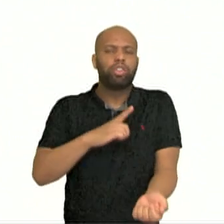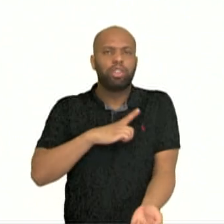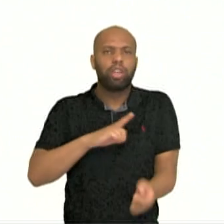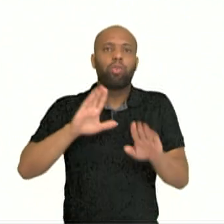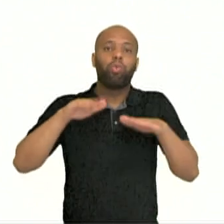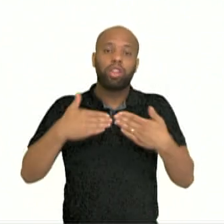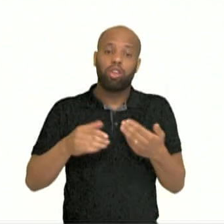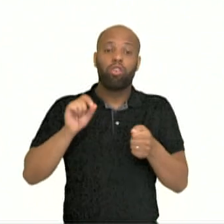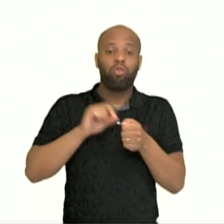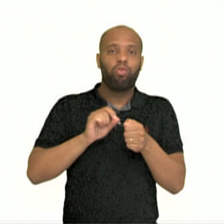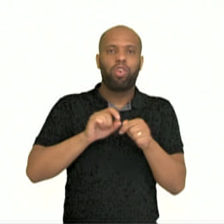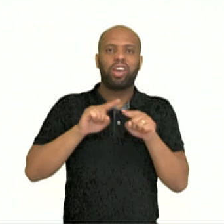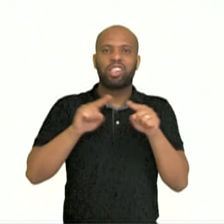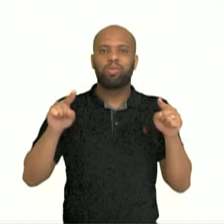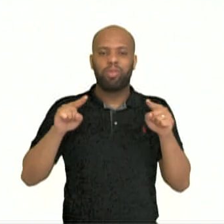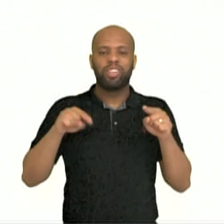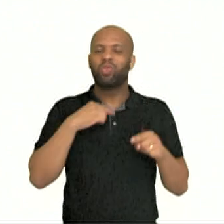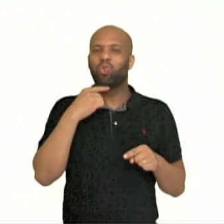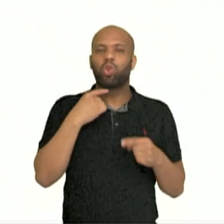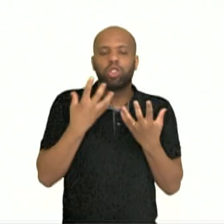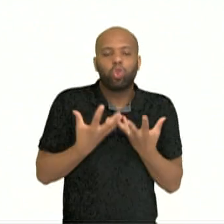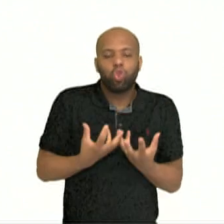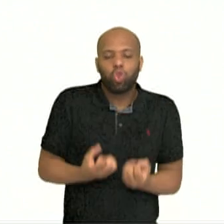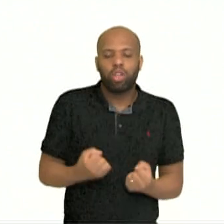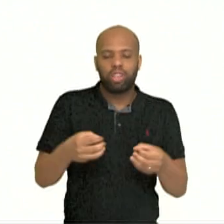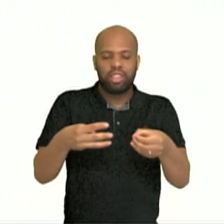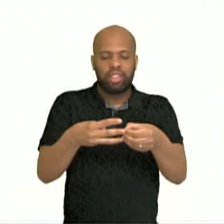há incapacidade de absorção das células